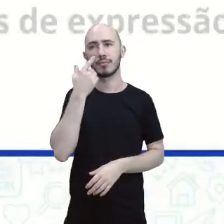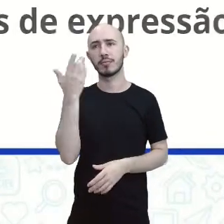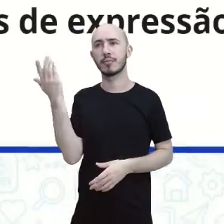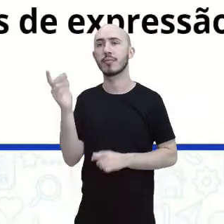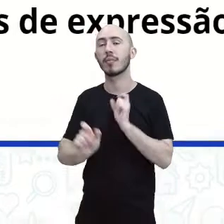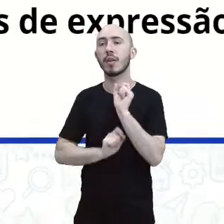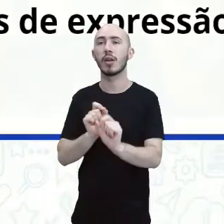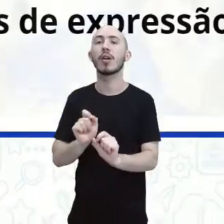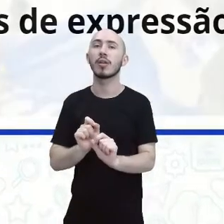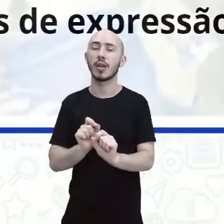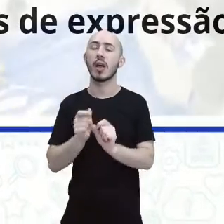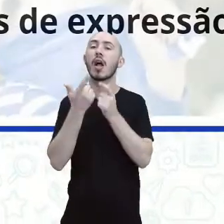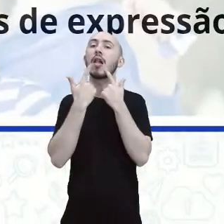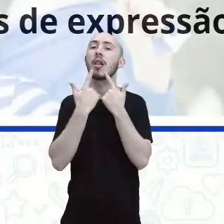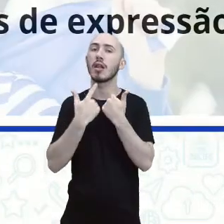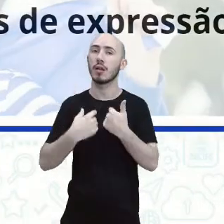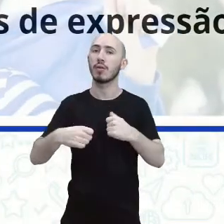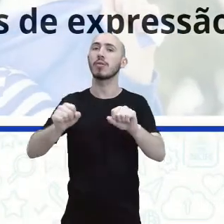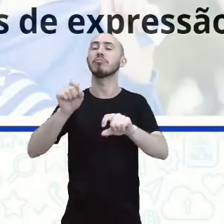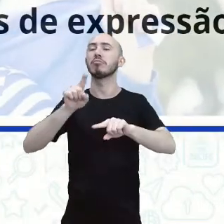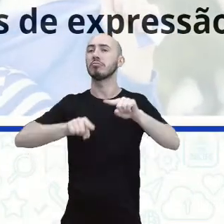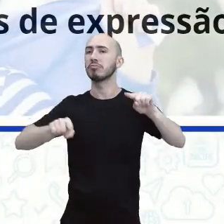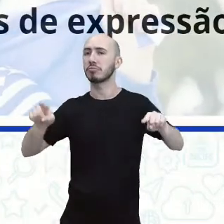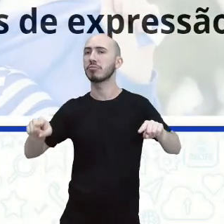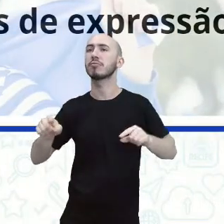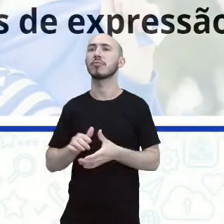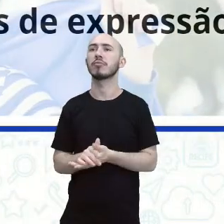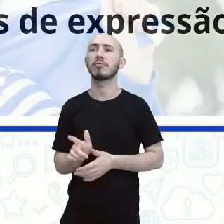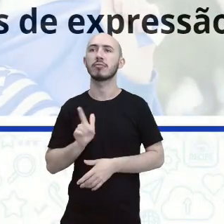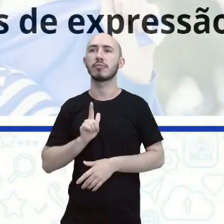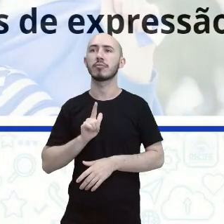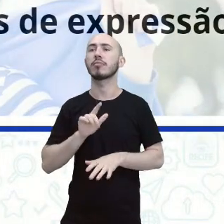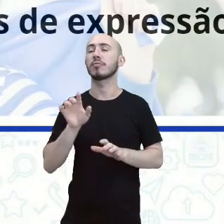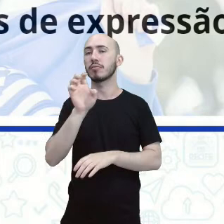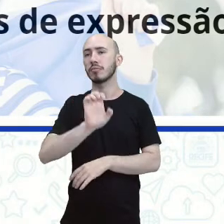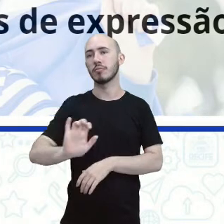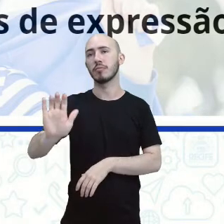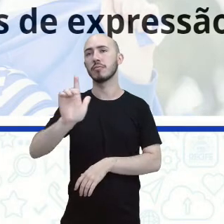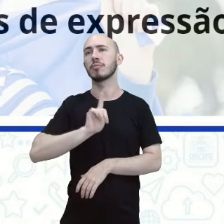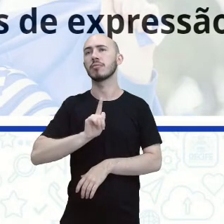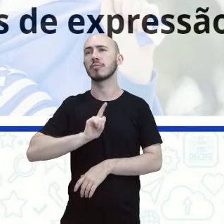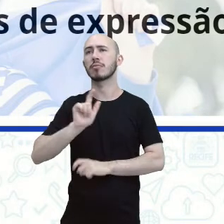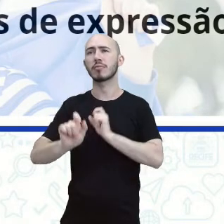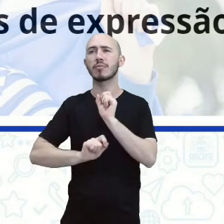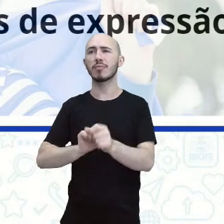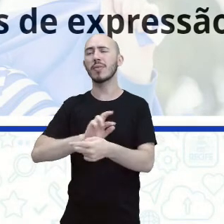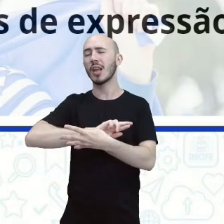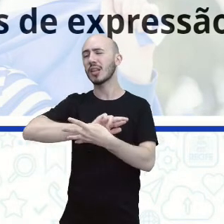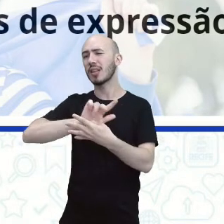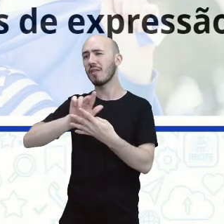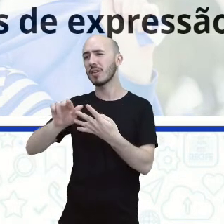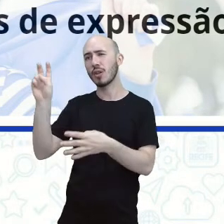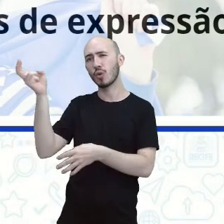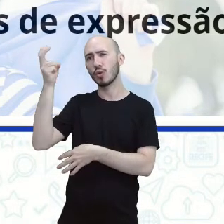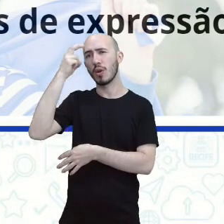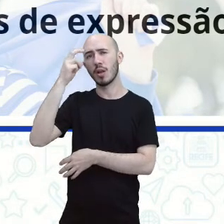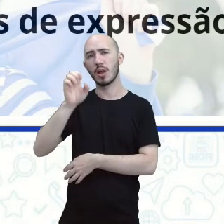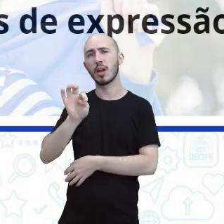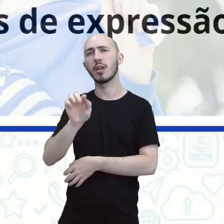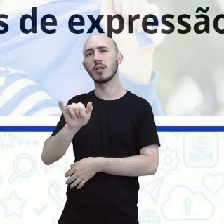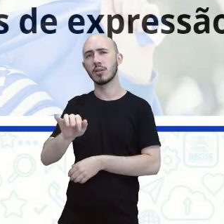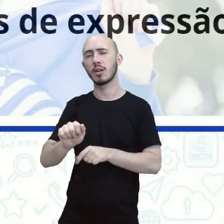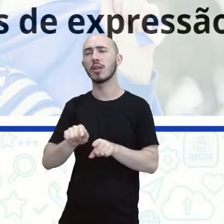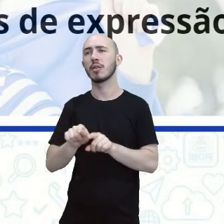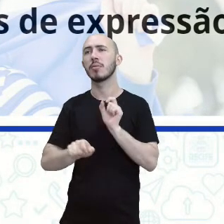linguística. Tá? O que a gente tem muito lá é o continente europeu apresenta grande pluralidade étnica, cultural na composição de sua população.